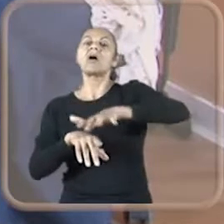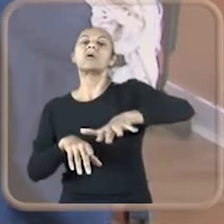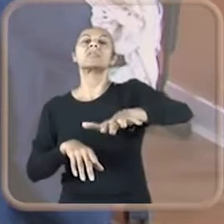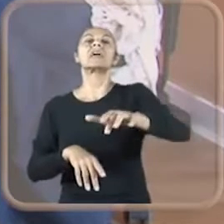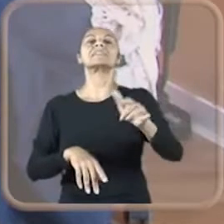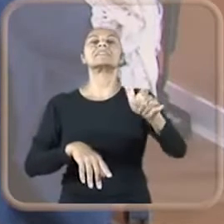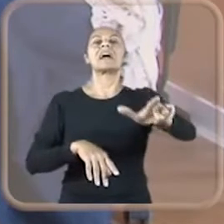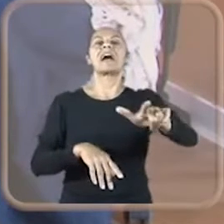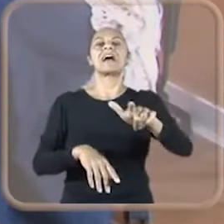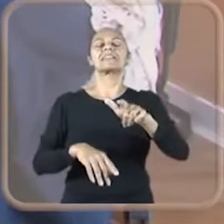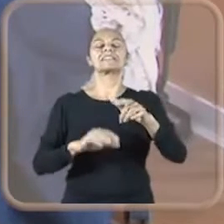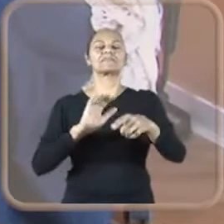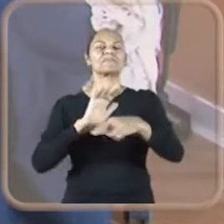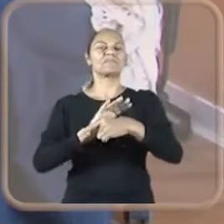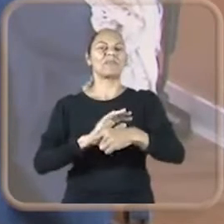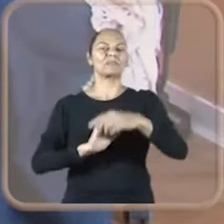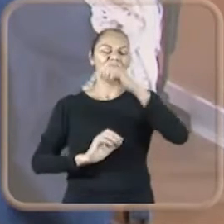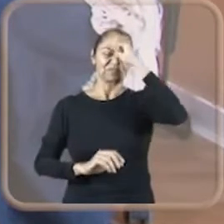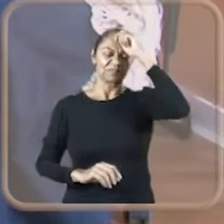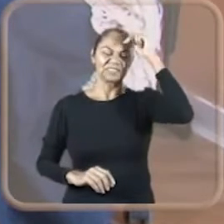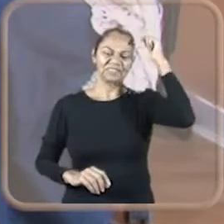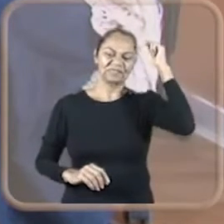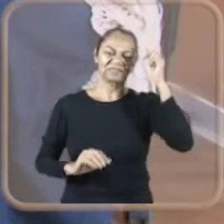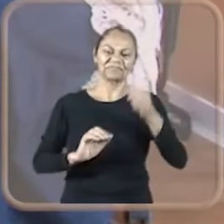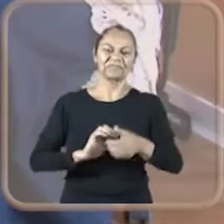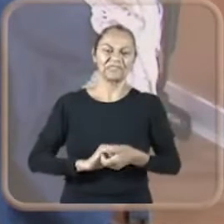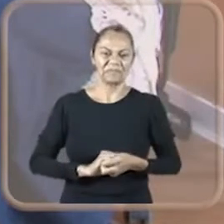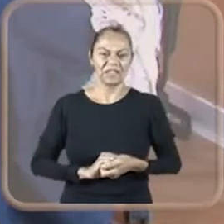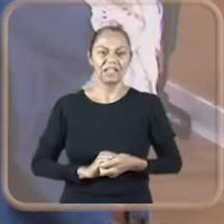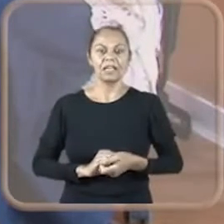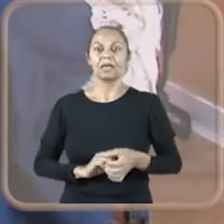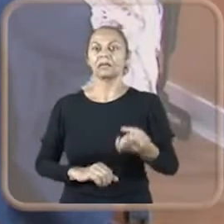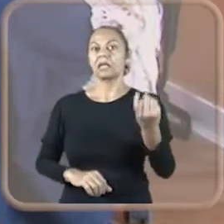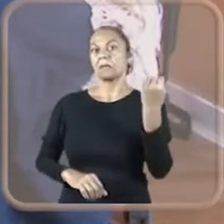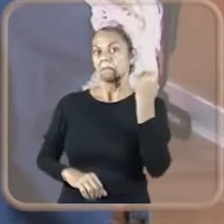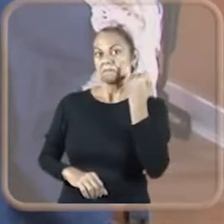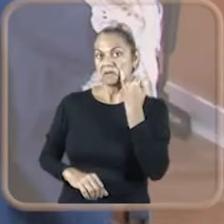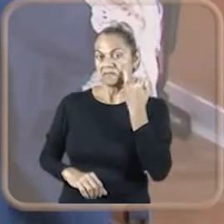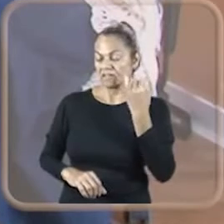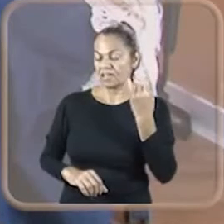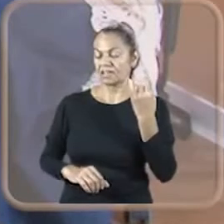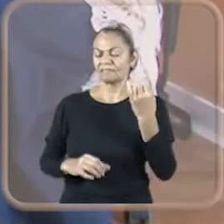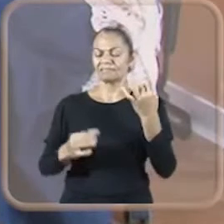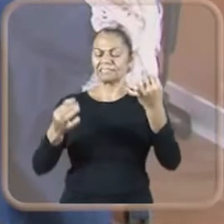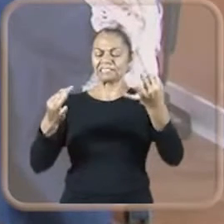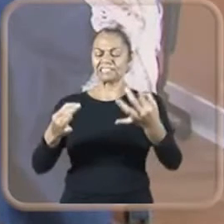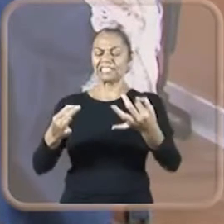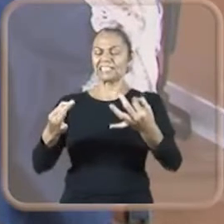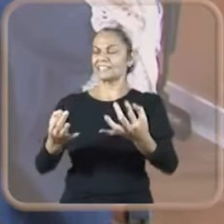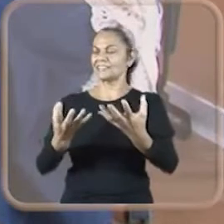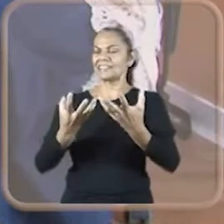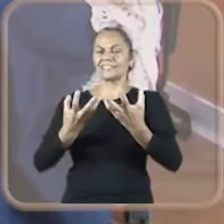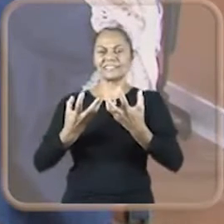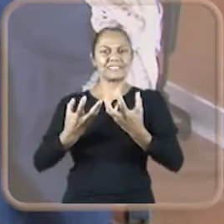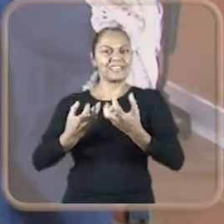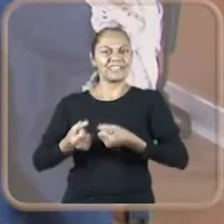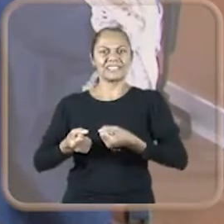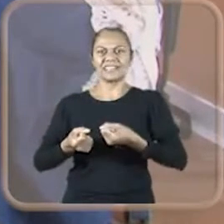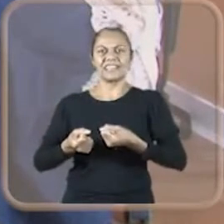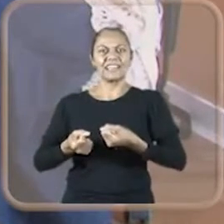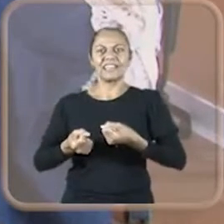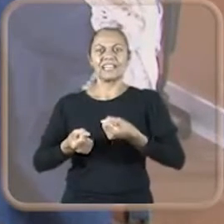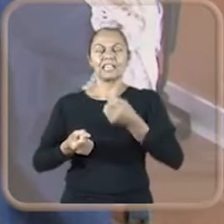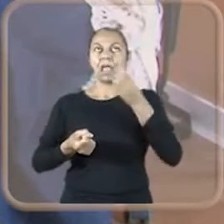mas também nos outros equipamentos públicos do município. Tenho certeza que essa ideia chegará com muita força ao prefeito Euclério, você sabe,